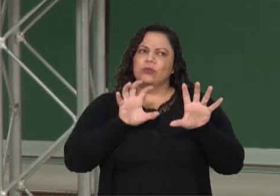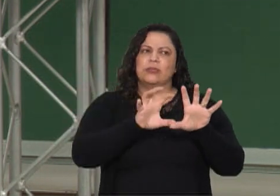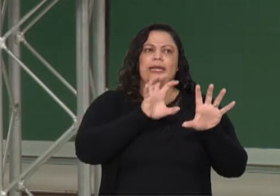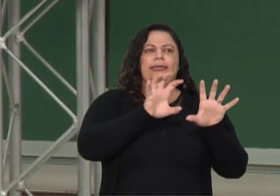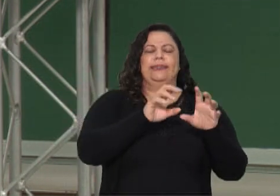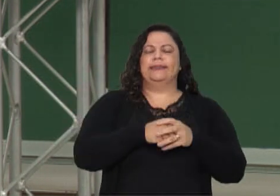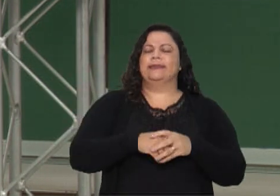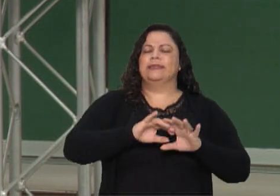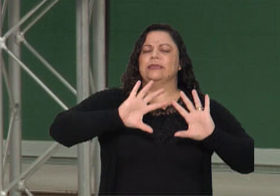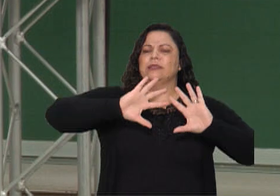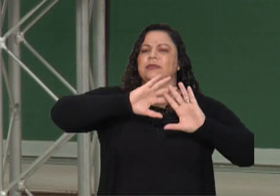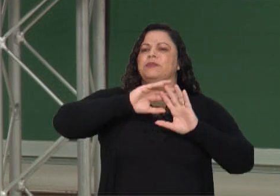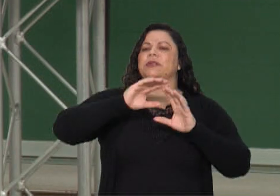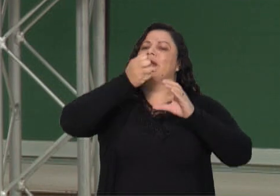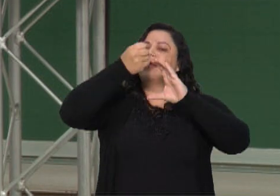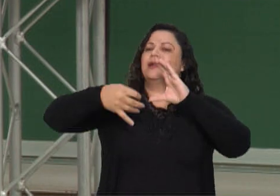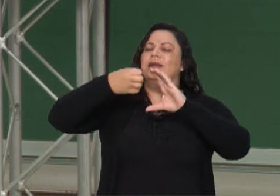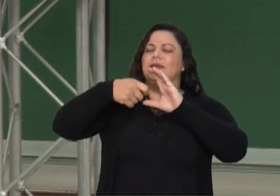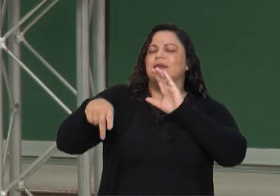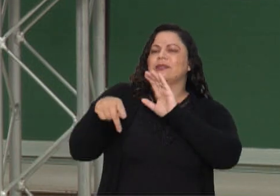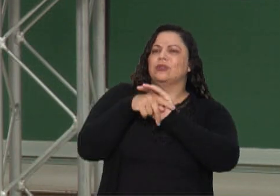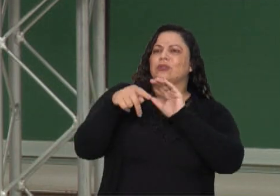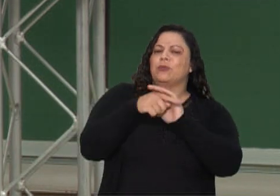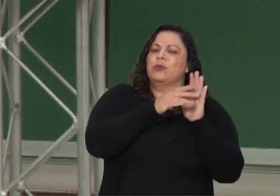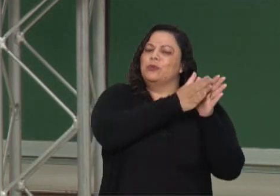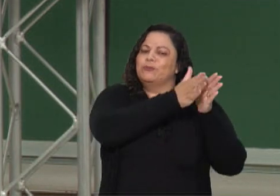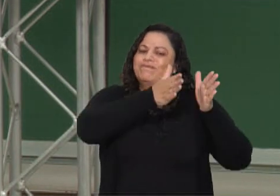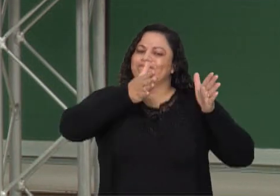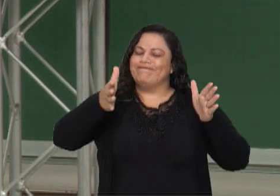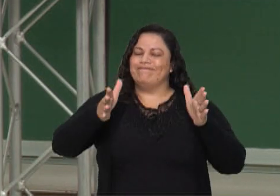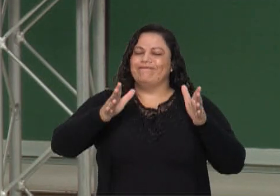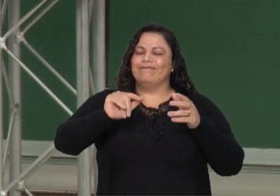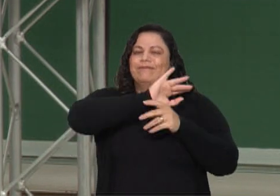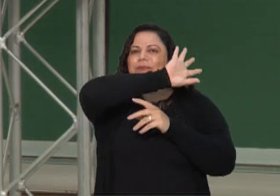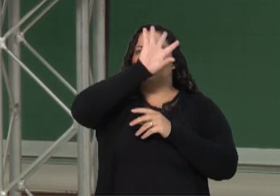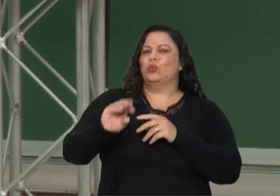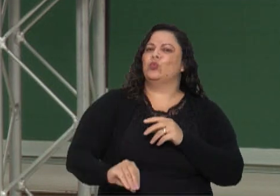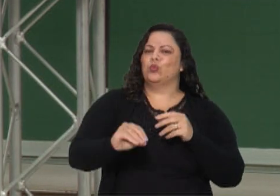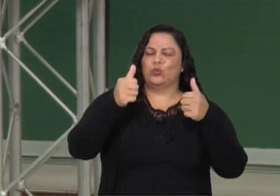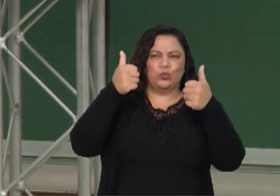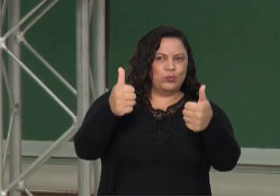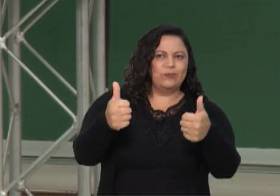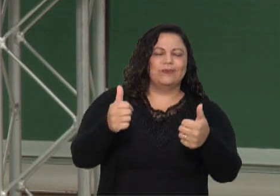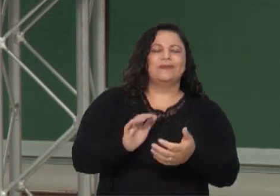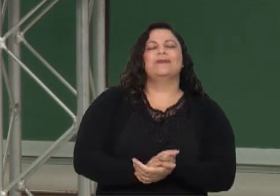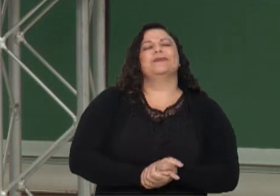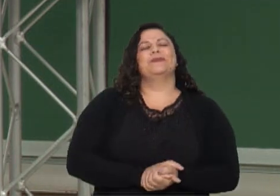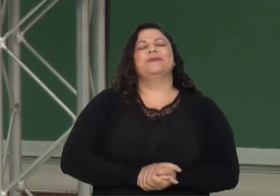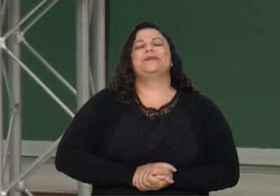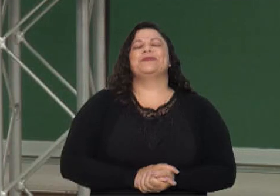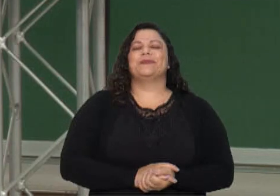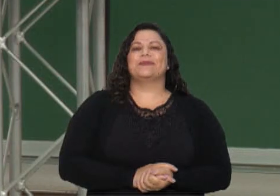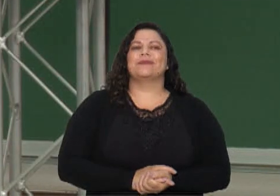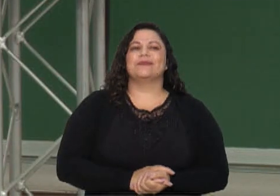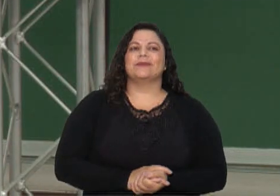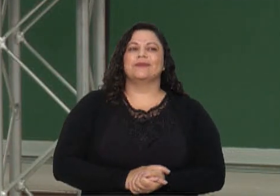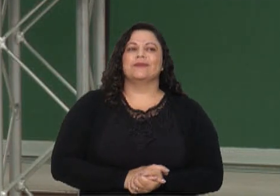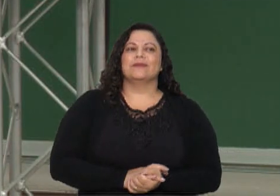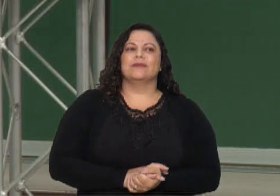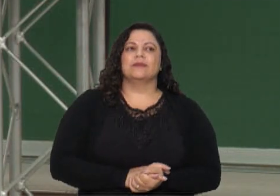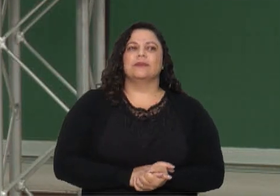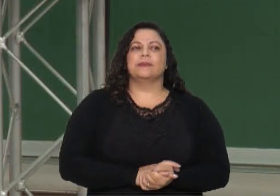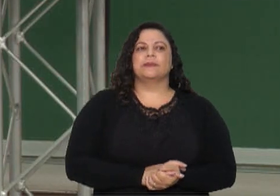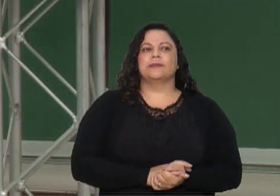características ali daquele período que ambos trabalharam em suas obras, ok? Muito bem, vamos em frente e